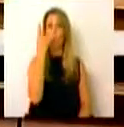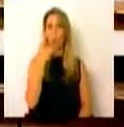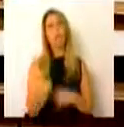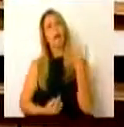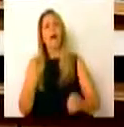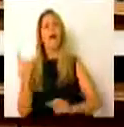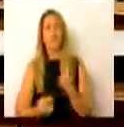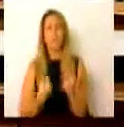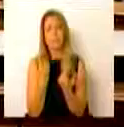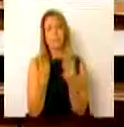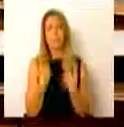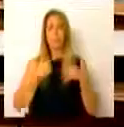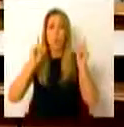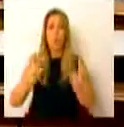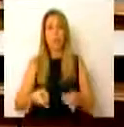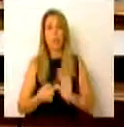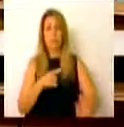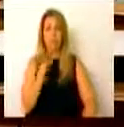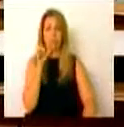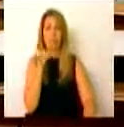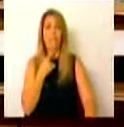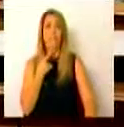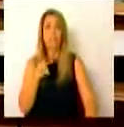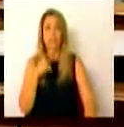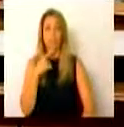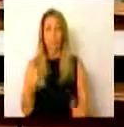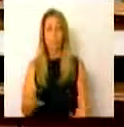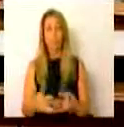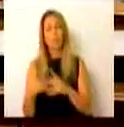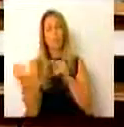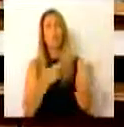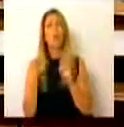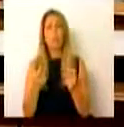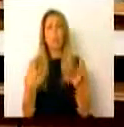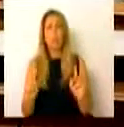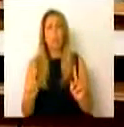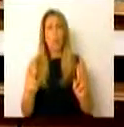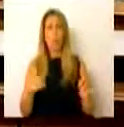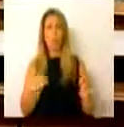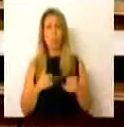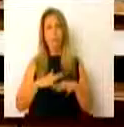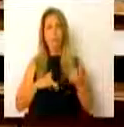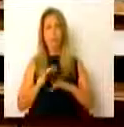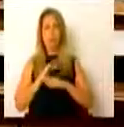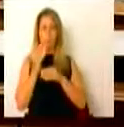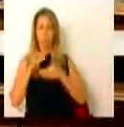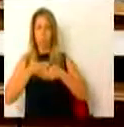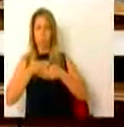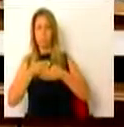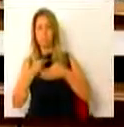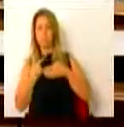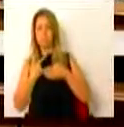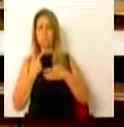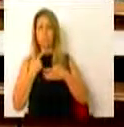debates parlamentares. Um debate parlamentar e uma declaração política não tem de ser um momento em que nos entrincheiramos e desatamos hostis uns aos outros e, portanto, o propósito